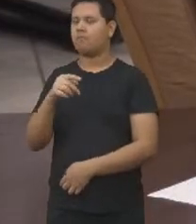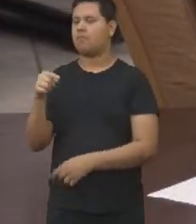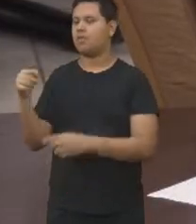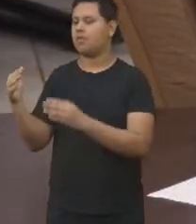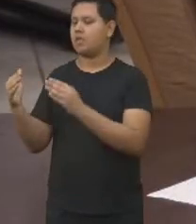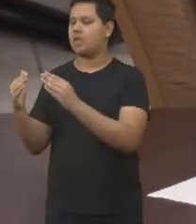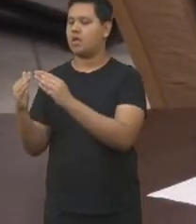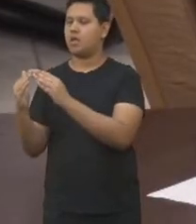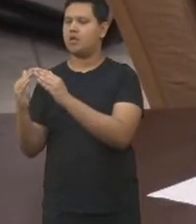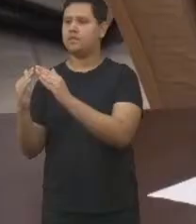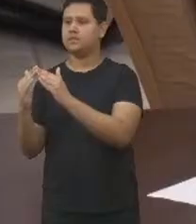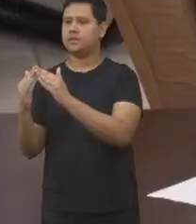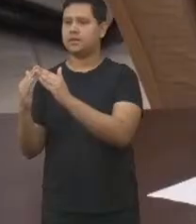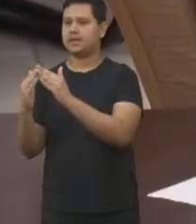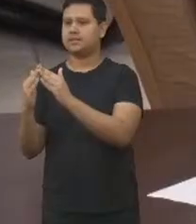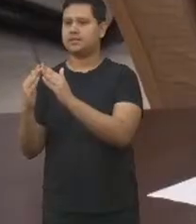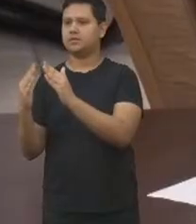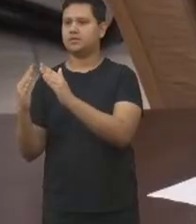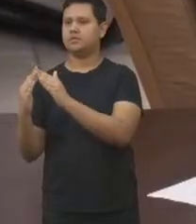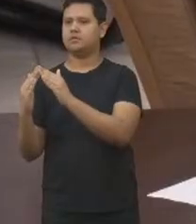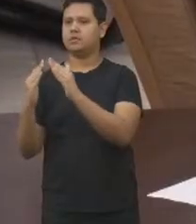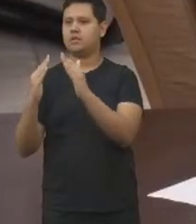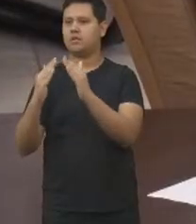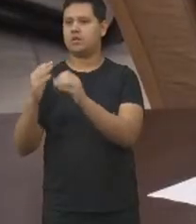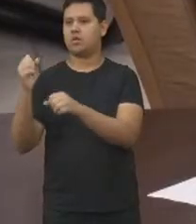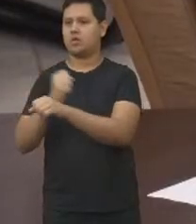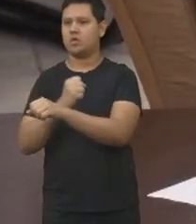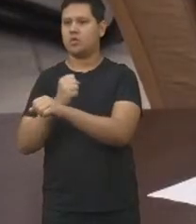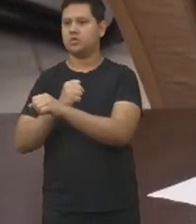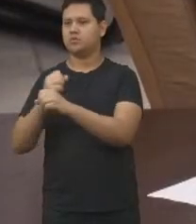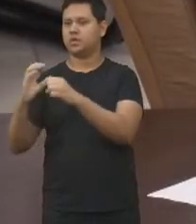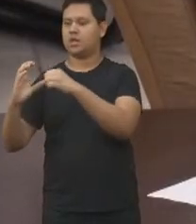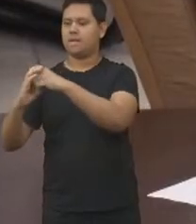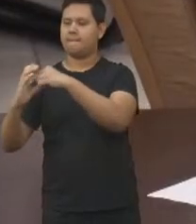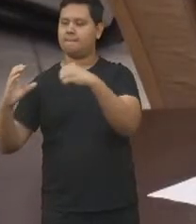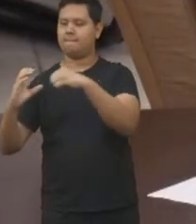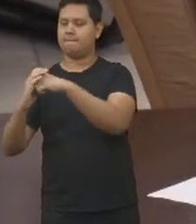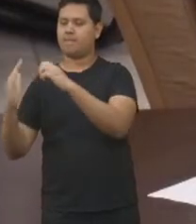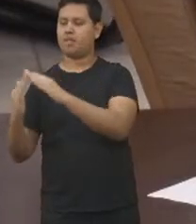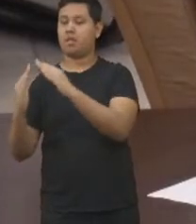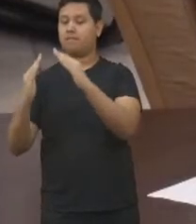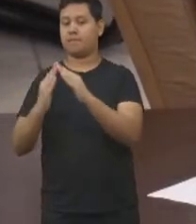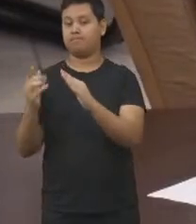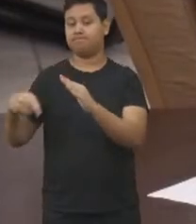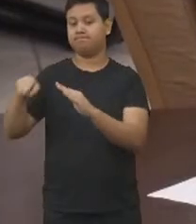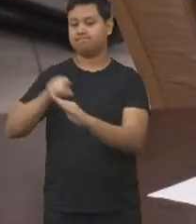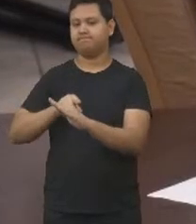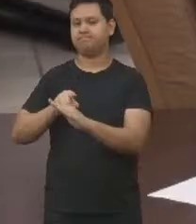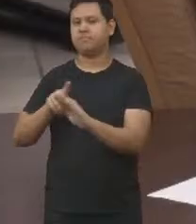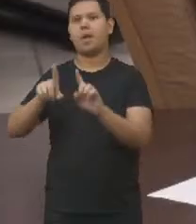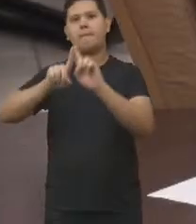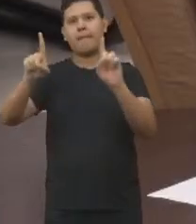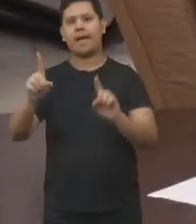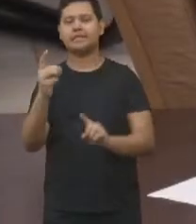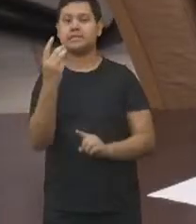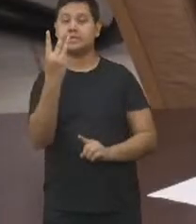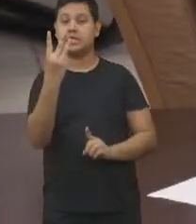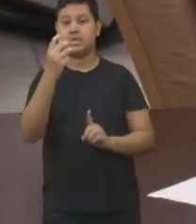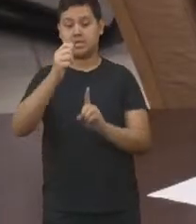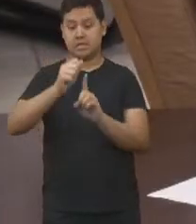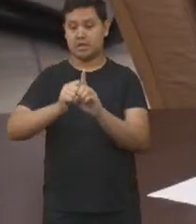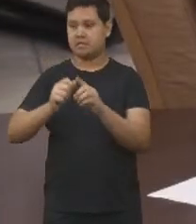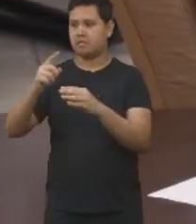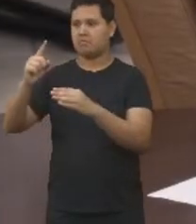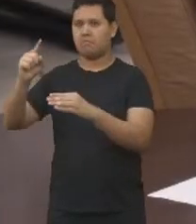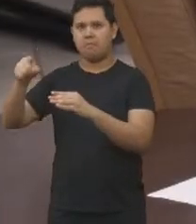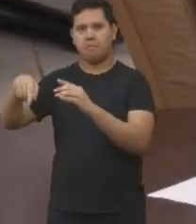Santa Casa, que a saúde comprou um terreno ali ao lado, não é? E aí, menos de 3 meses, já mudou, né,